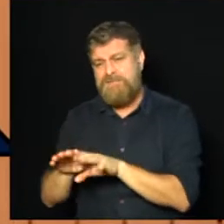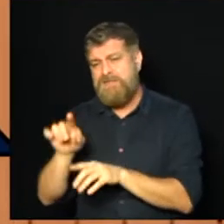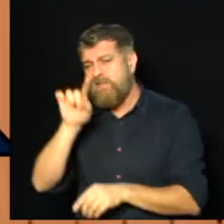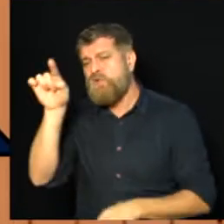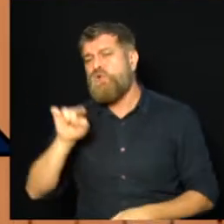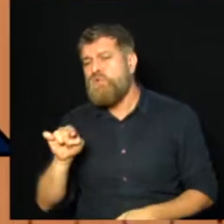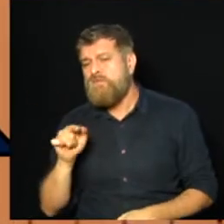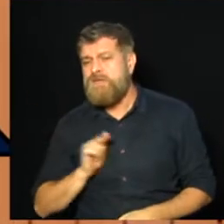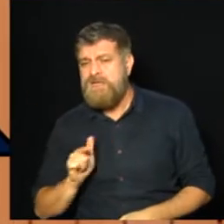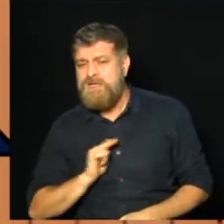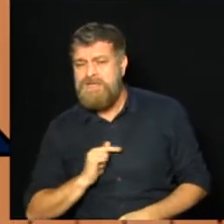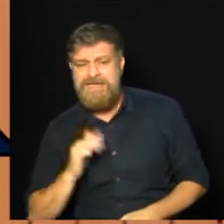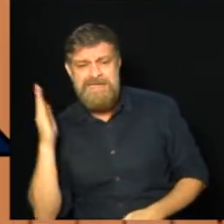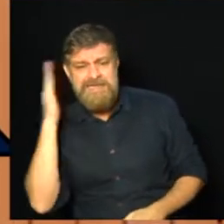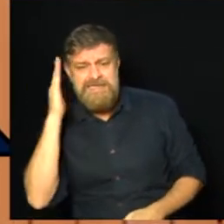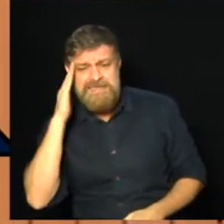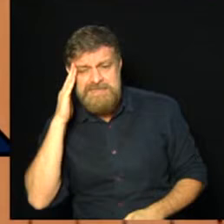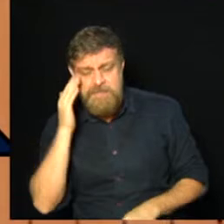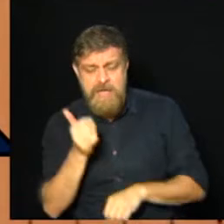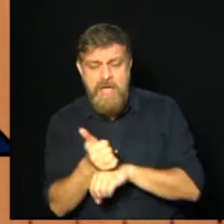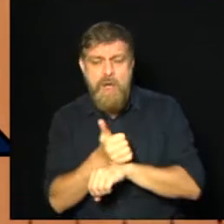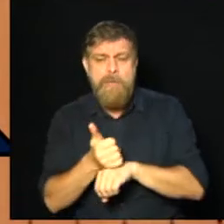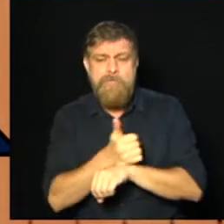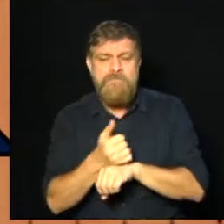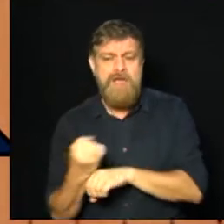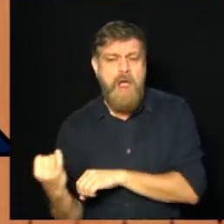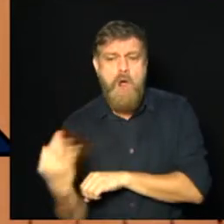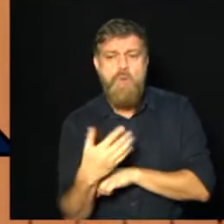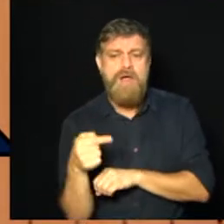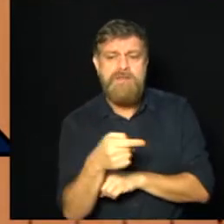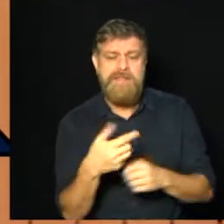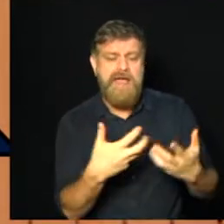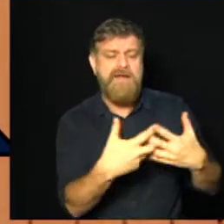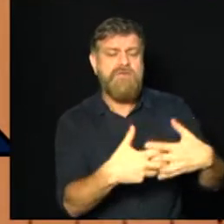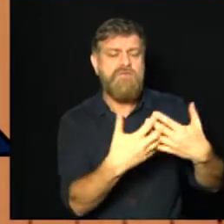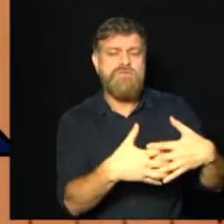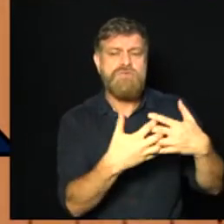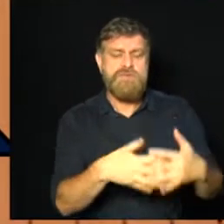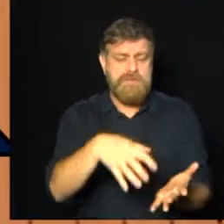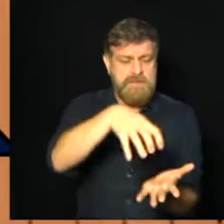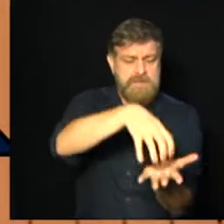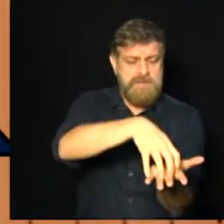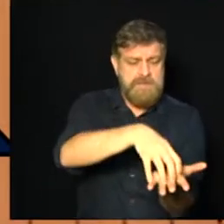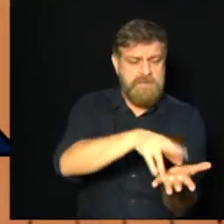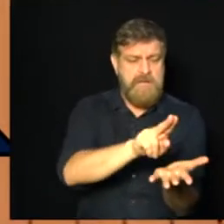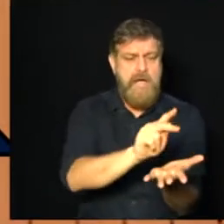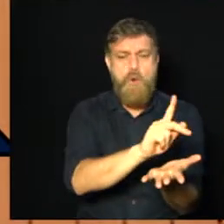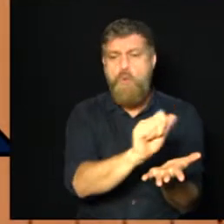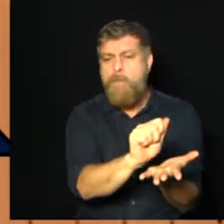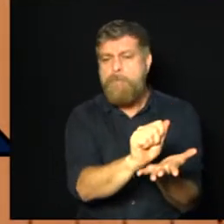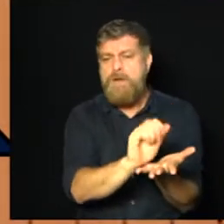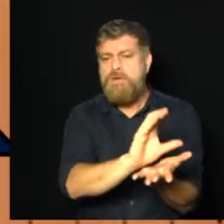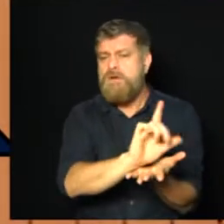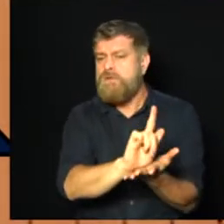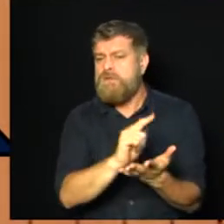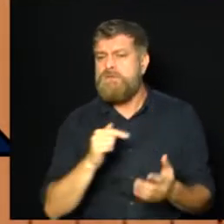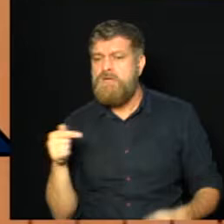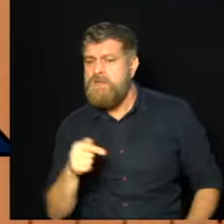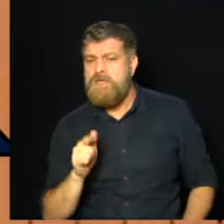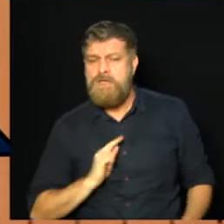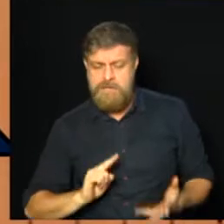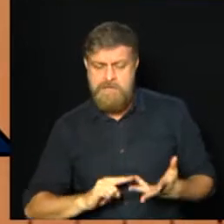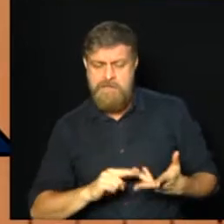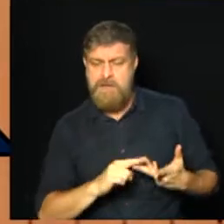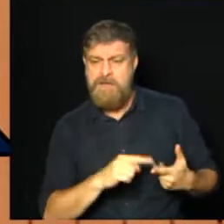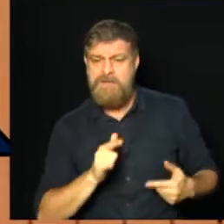existe um real dimensionamento de profissionais para o pleno funcionamento da unidade, desconsiderando, inclusive, as necessidades de